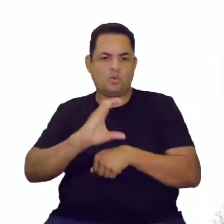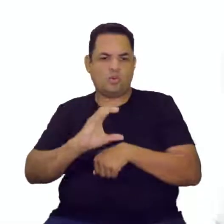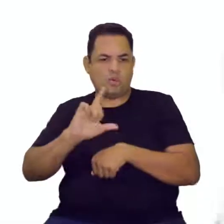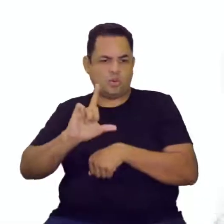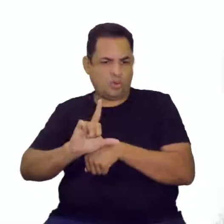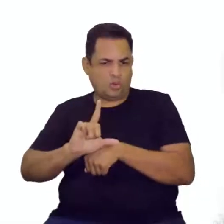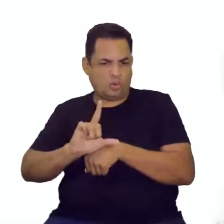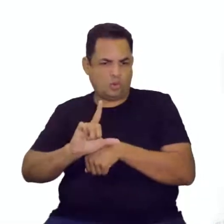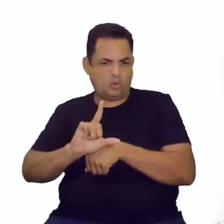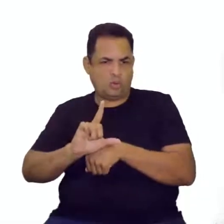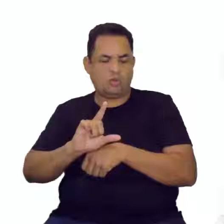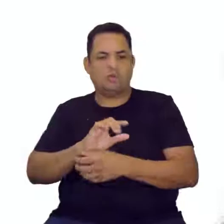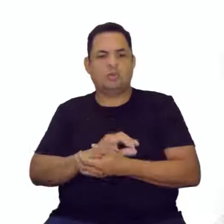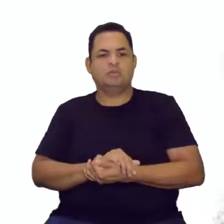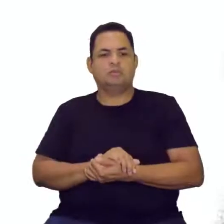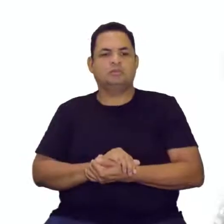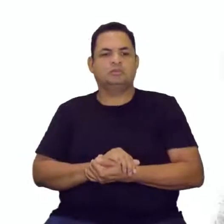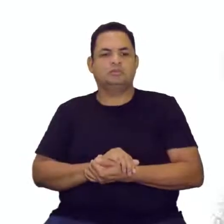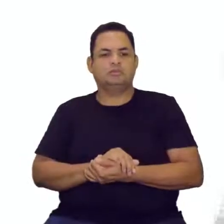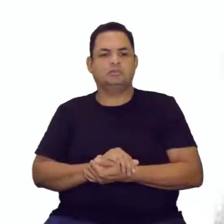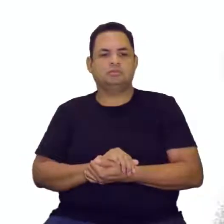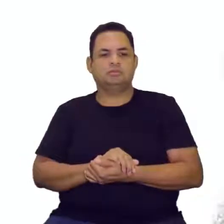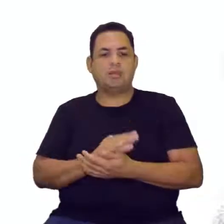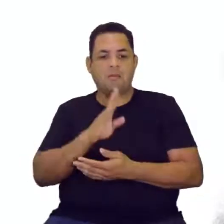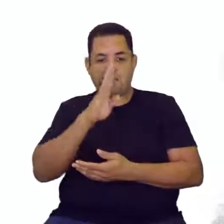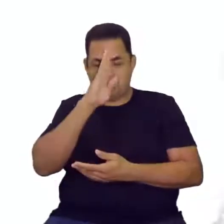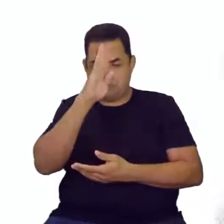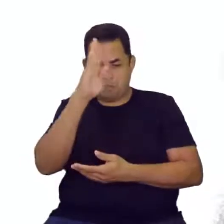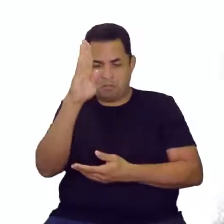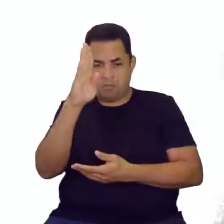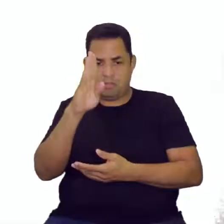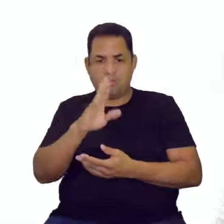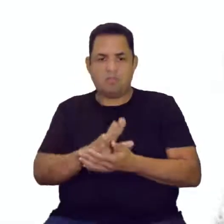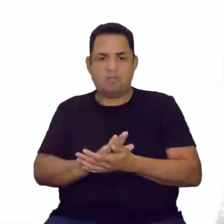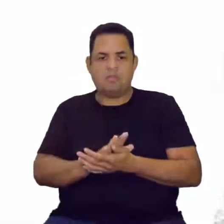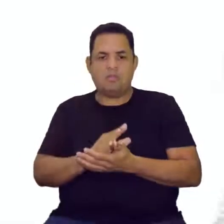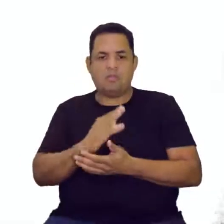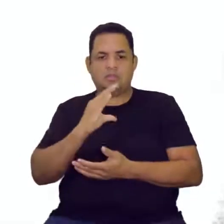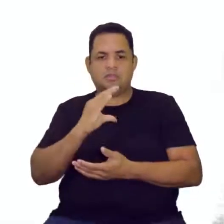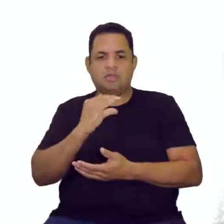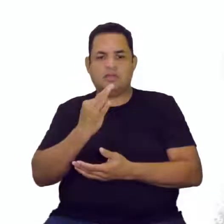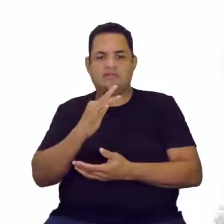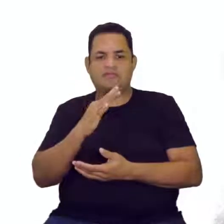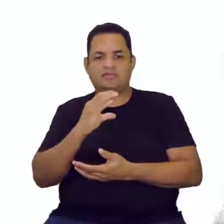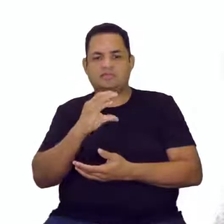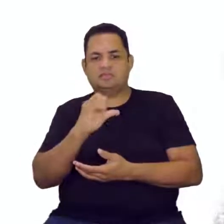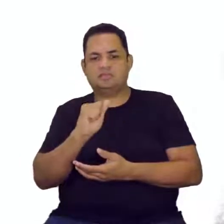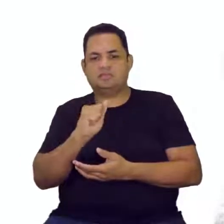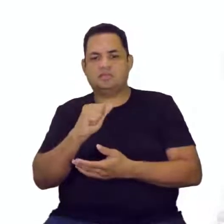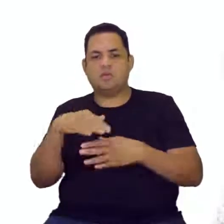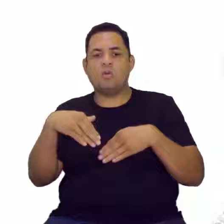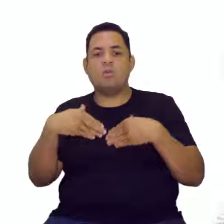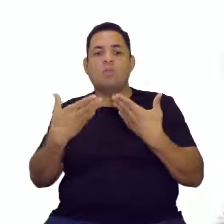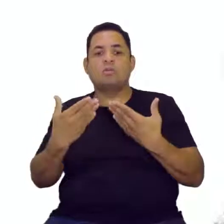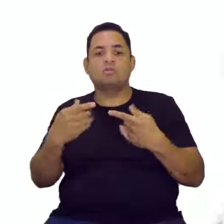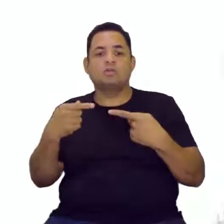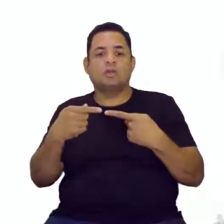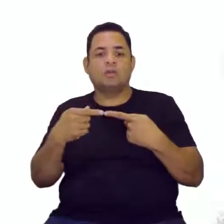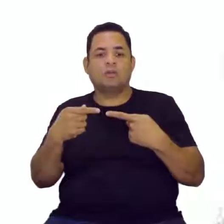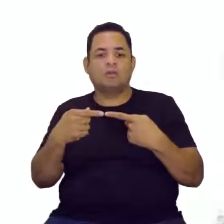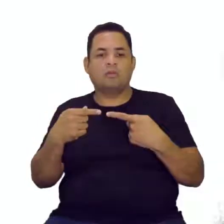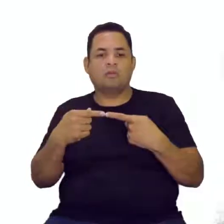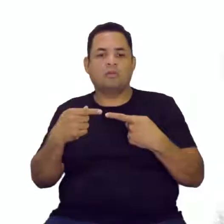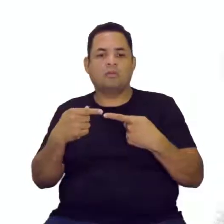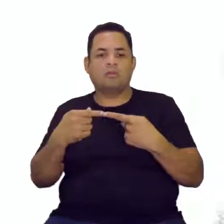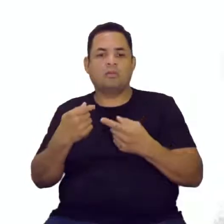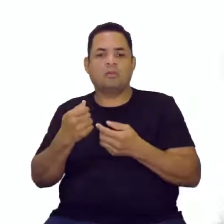triclorofluormetano, tudo junto. Ele é um dos principais CFCs que, ao entrar em contato com